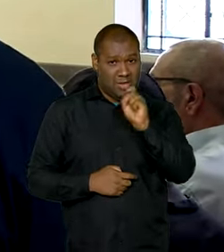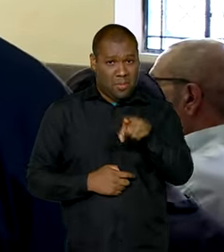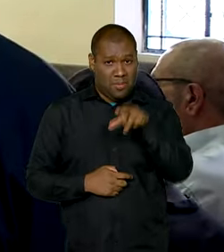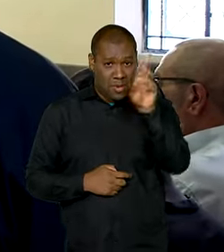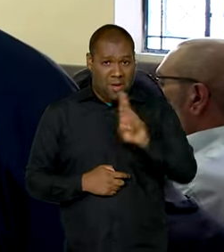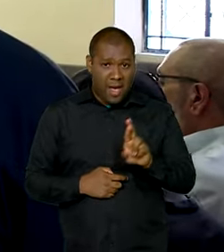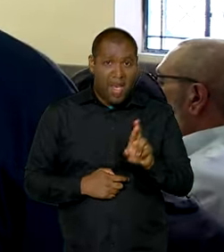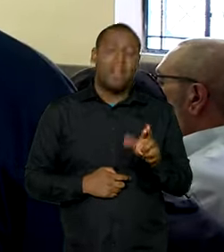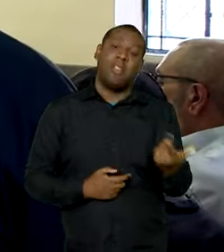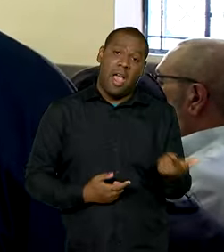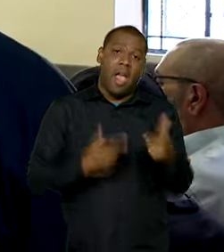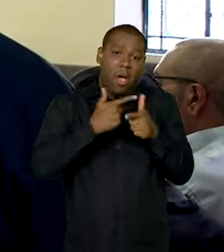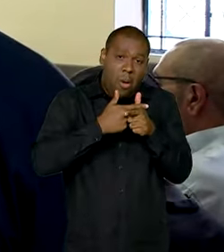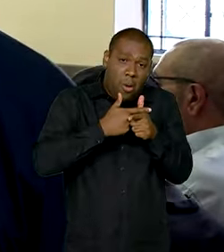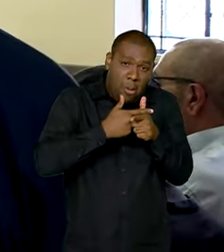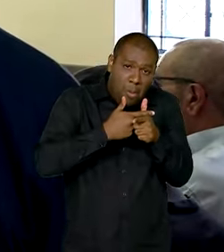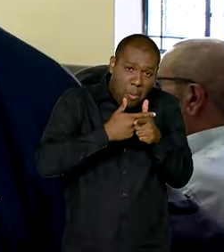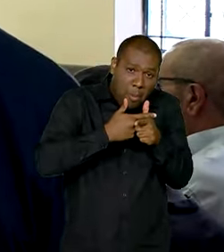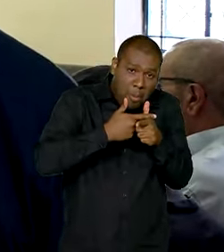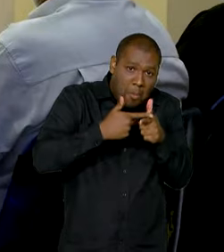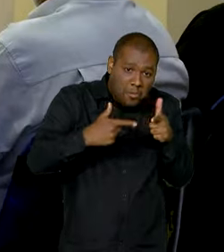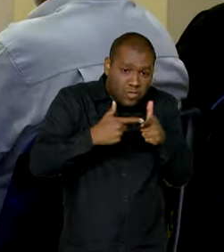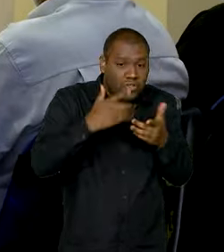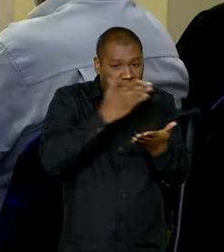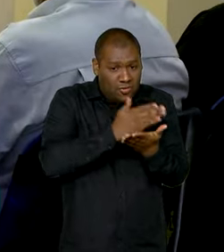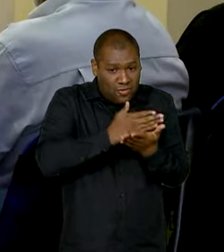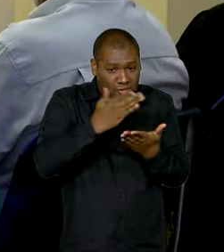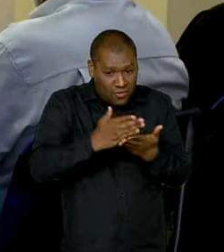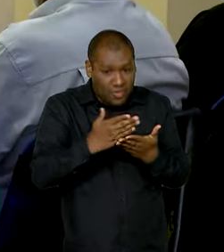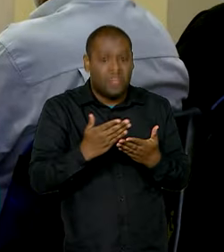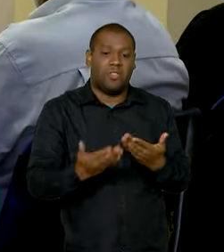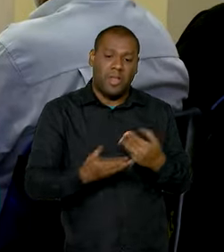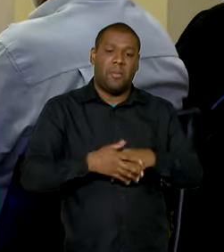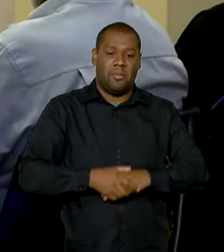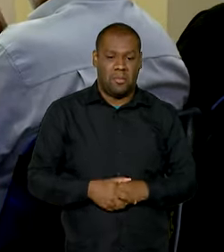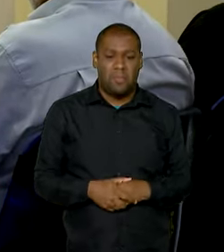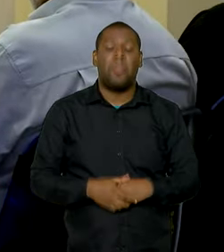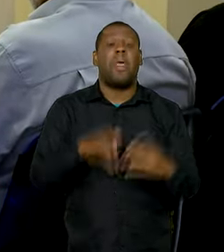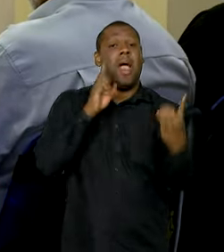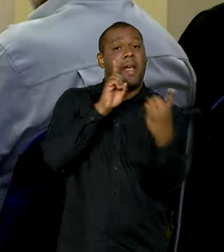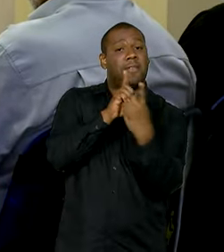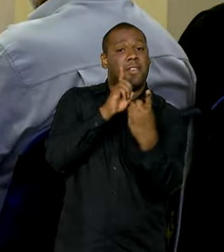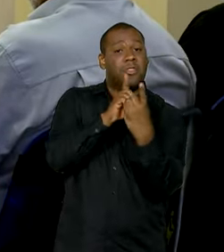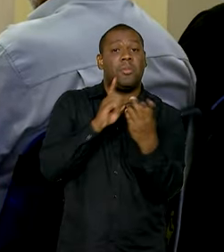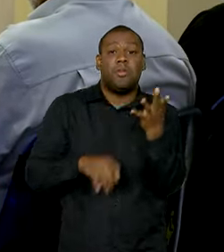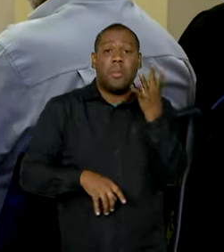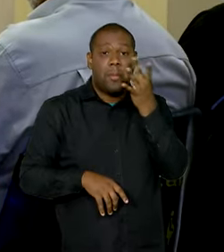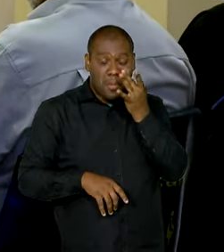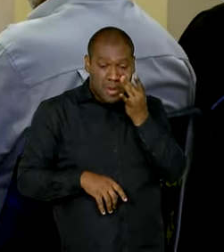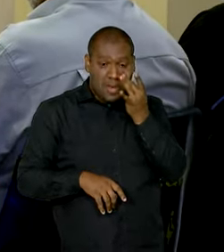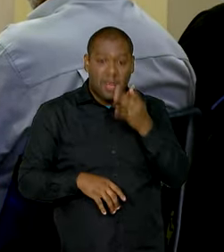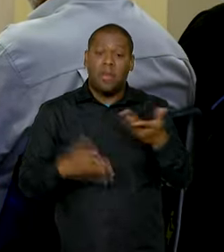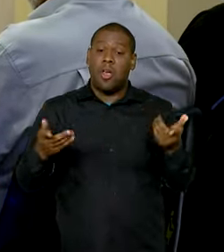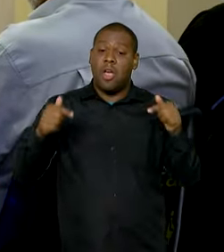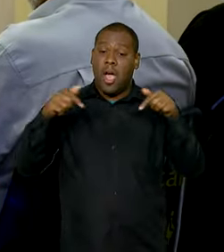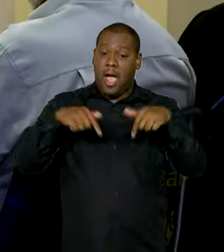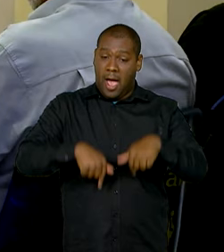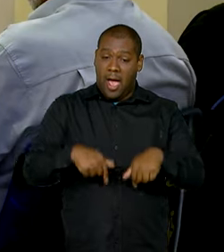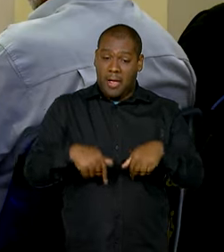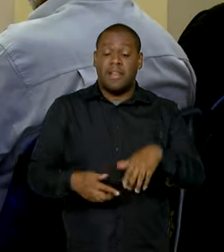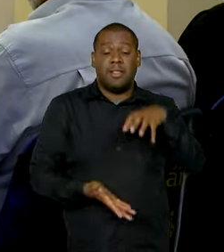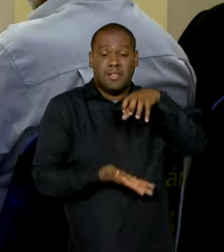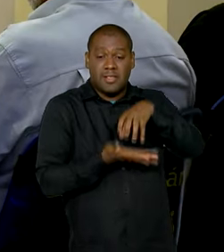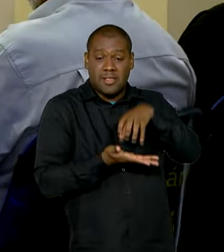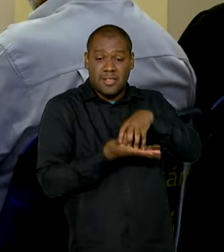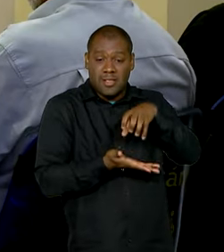metade, depois do metade do mês vou parcelar o resto. Por enquanto, o atendimento presencial é feito apenas nesta agência do centro